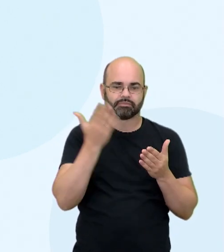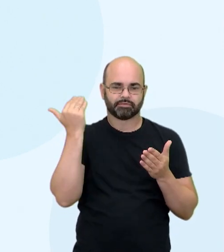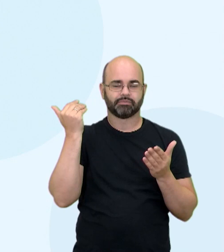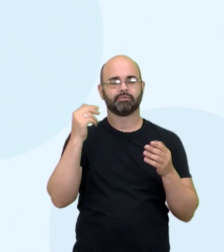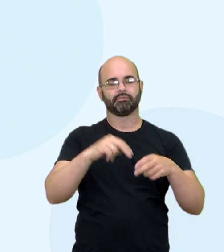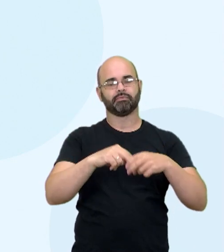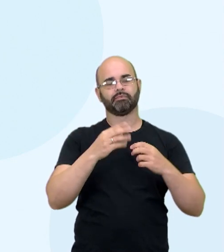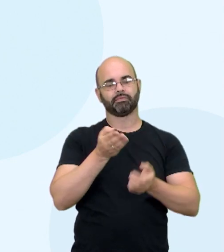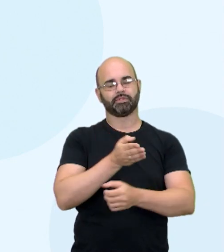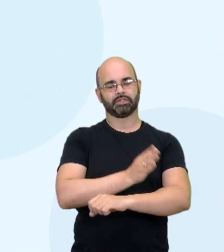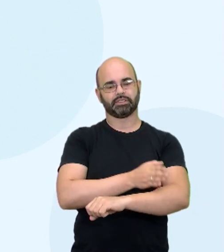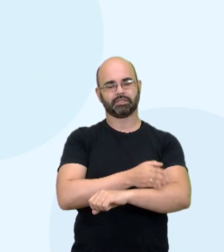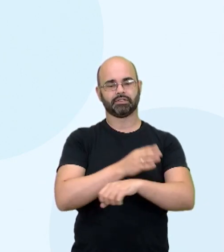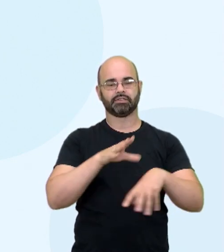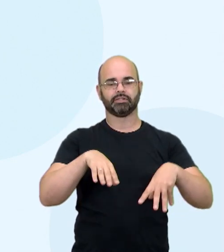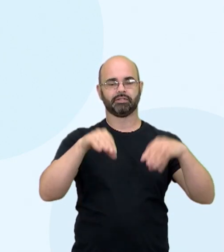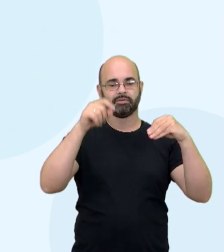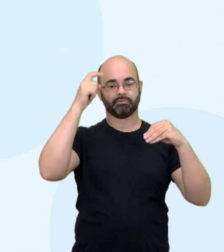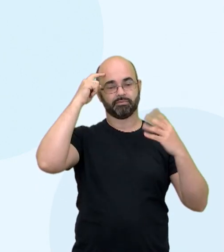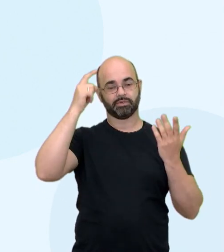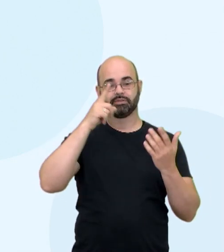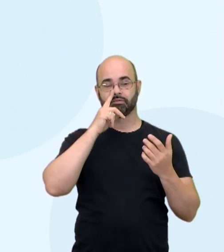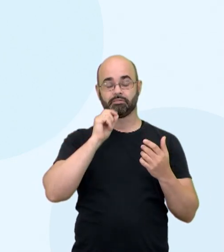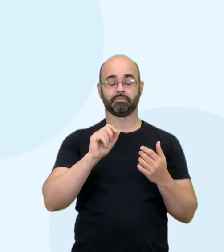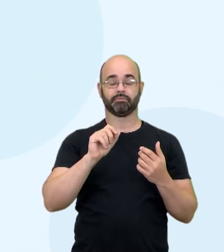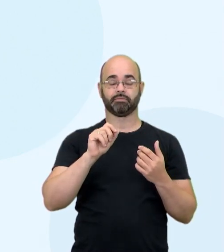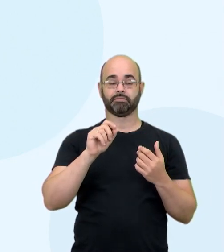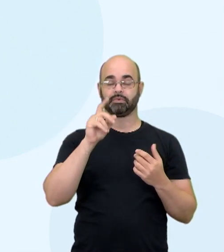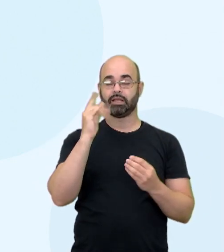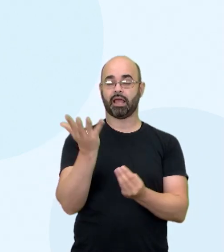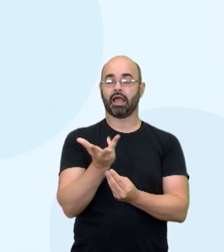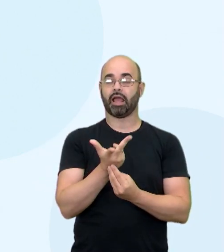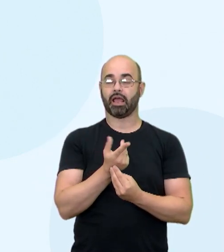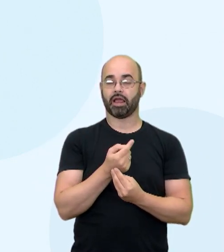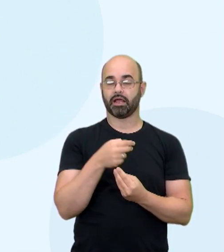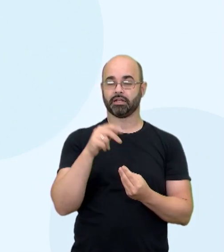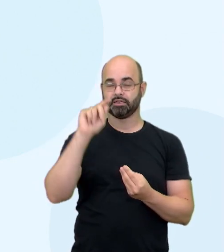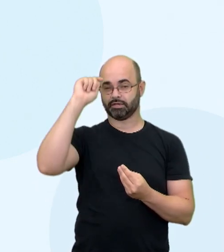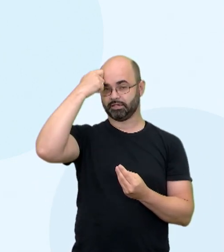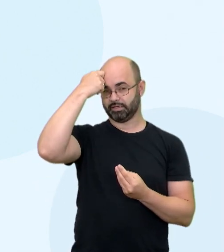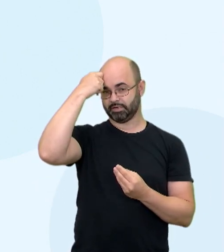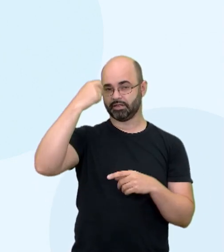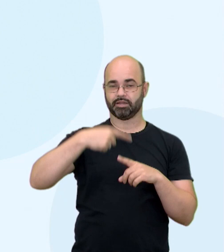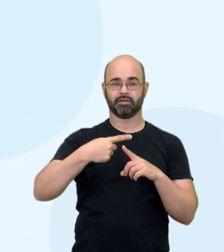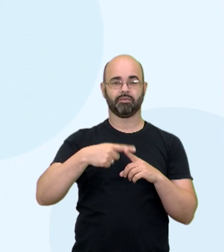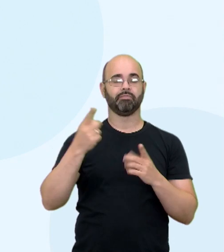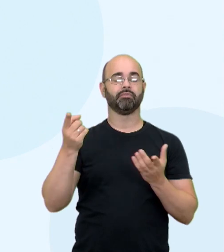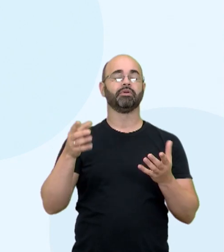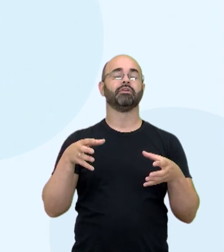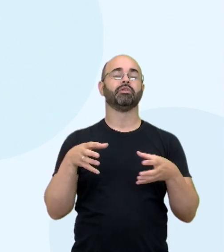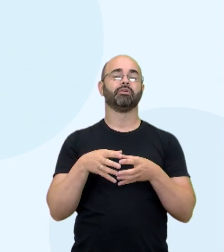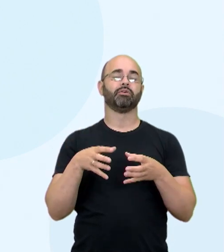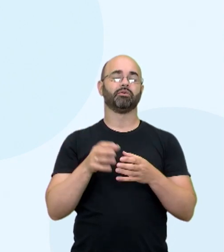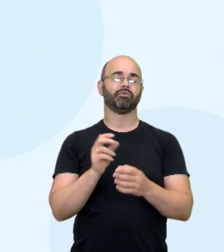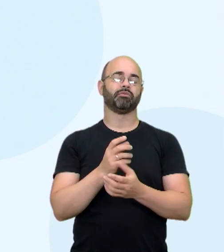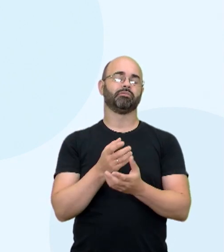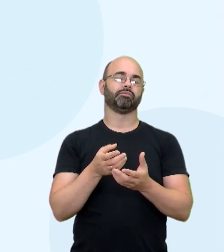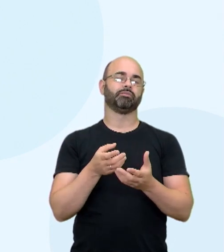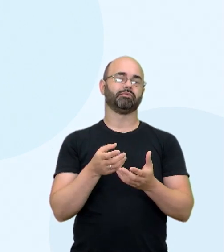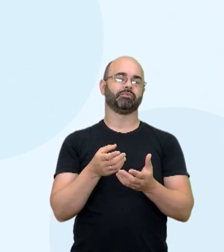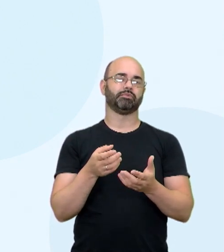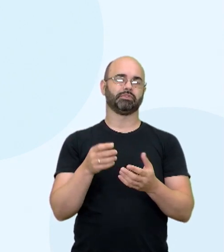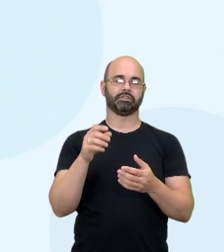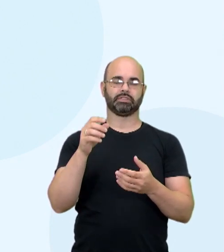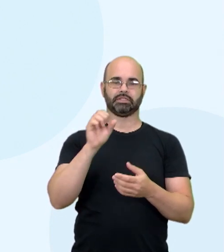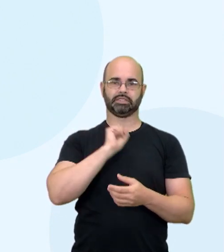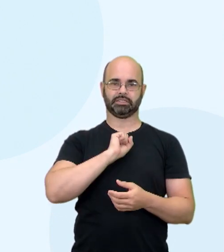Idade Média, na Antiguidade, como a arte negra, né? Essa cor sagrada dos sacerdotes egípcios, e era tida